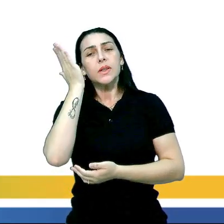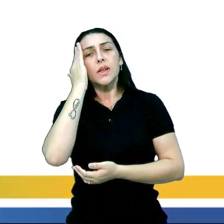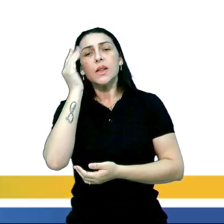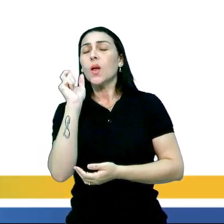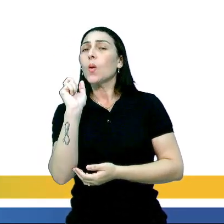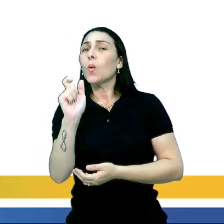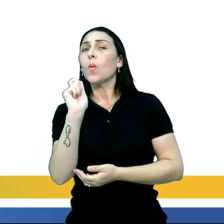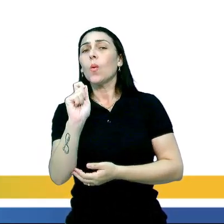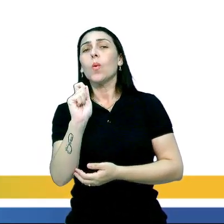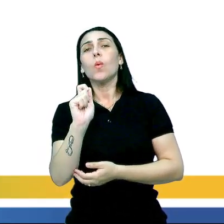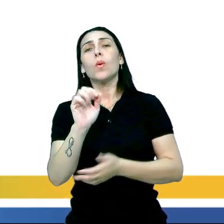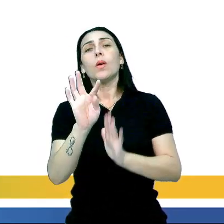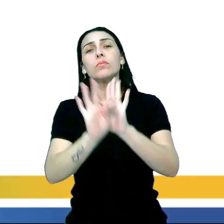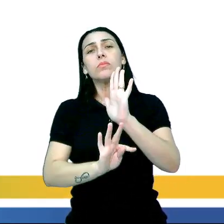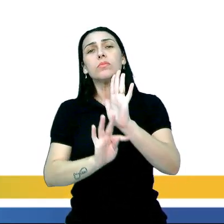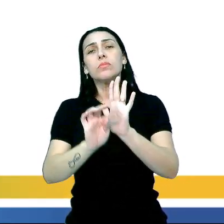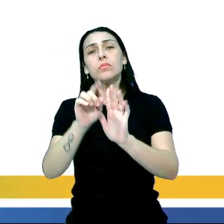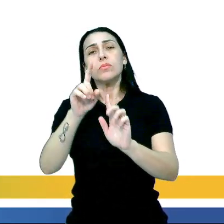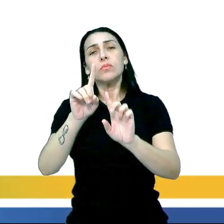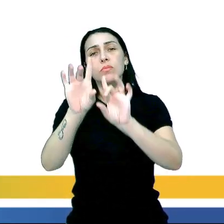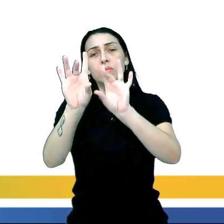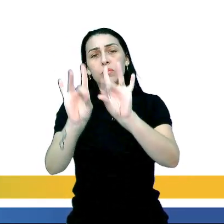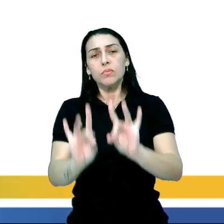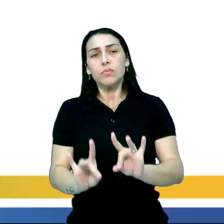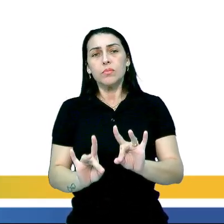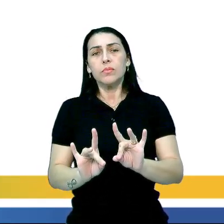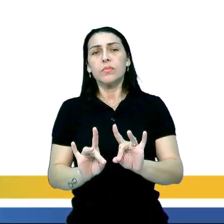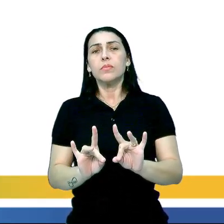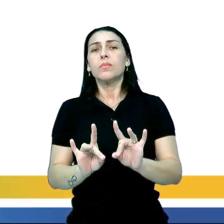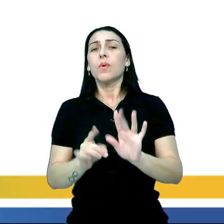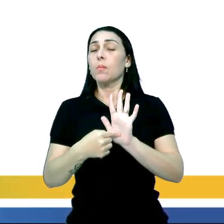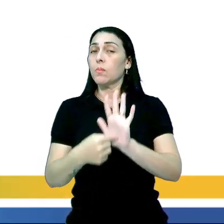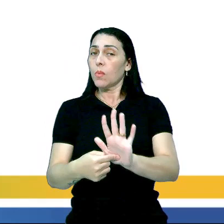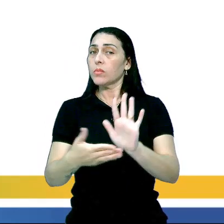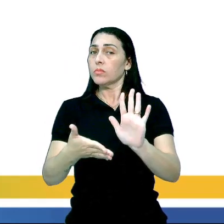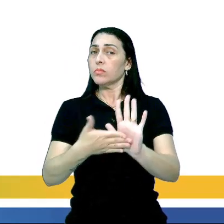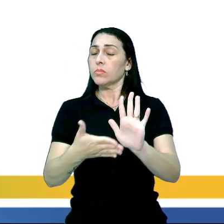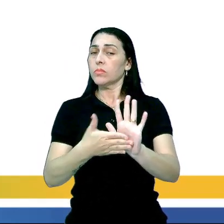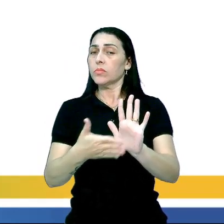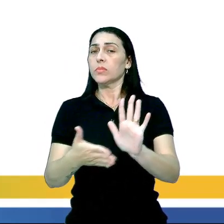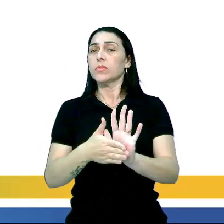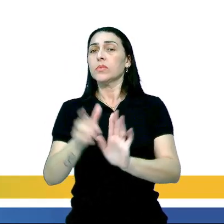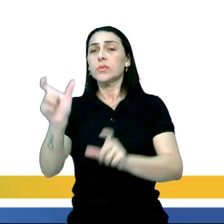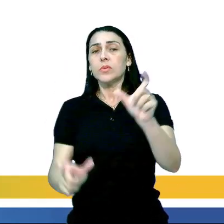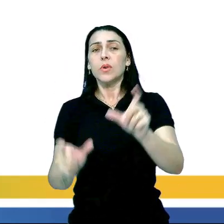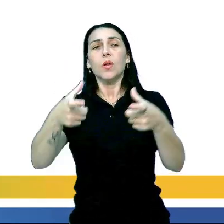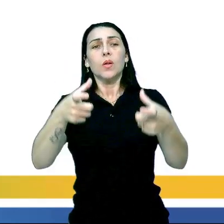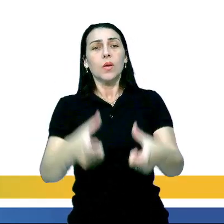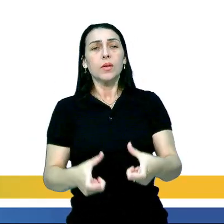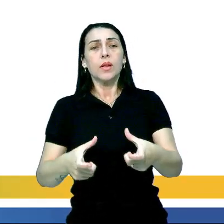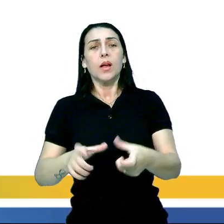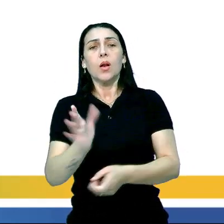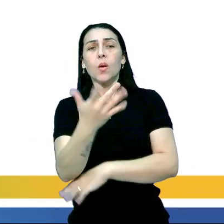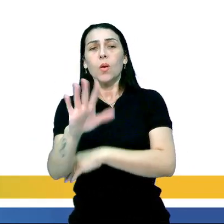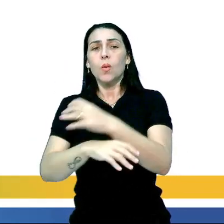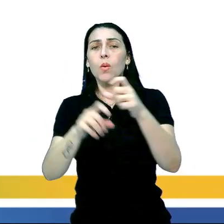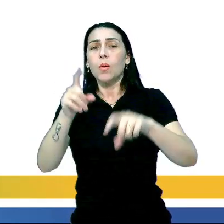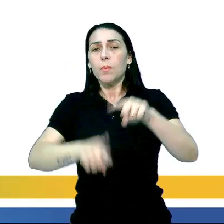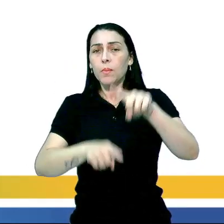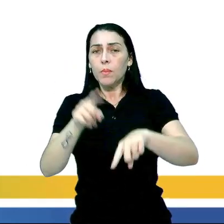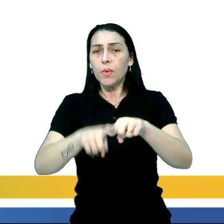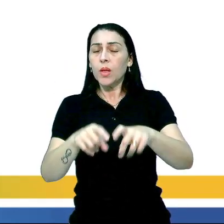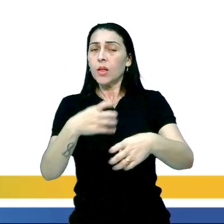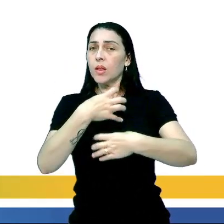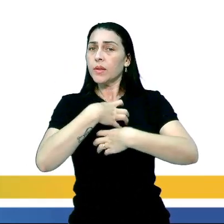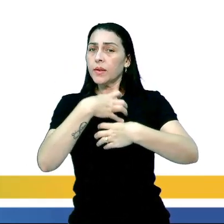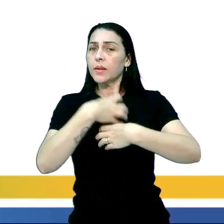que é um texto descritivo. Então ele diz assim: expõe as propriedades dos seres, locais, paisagens,